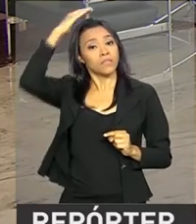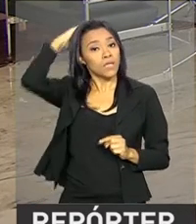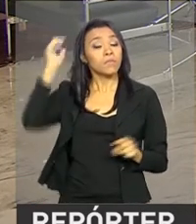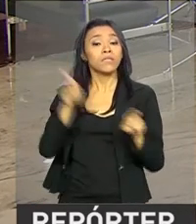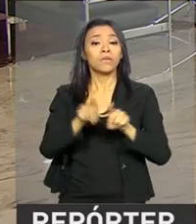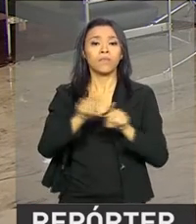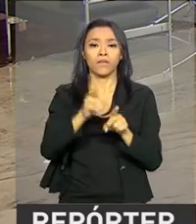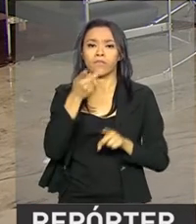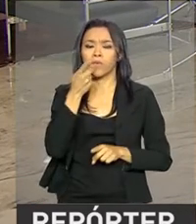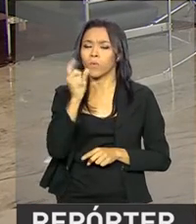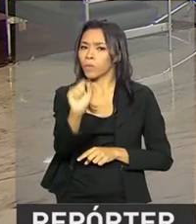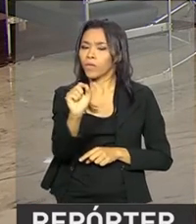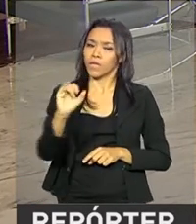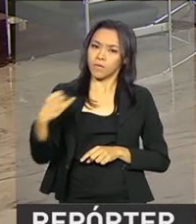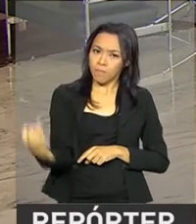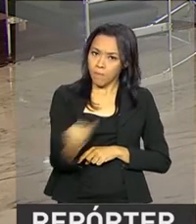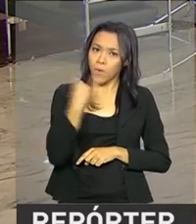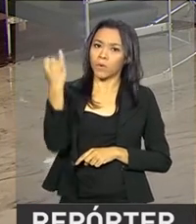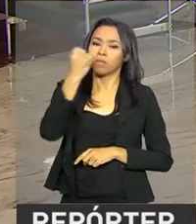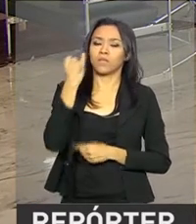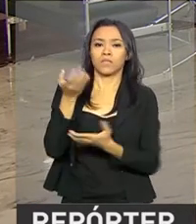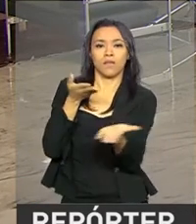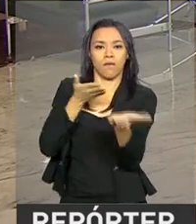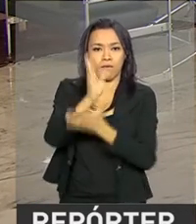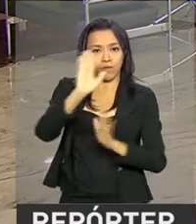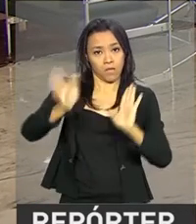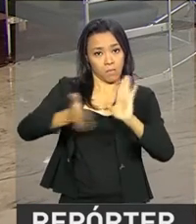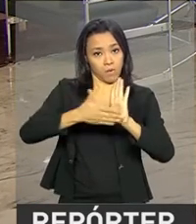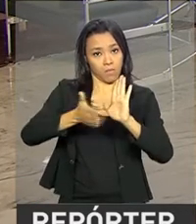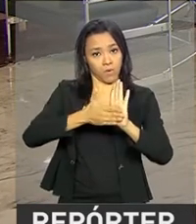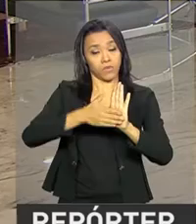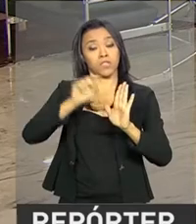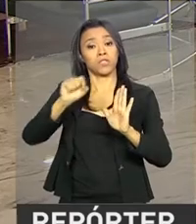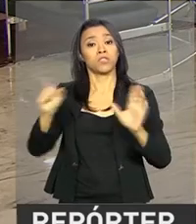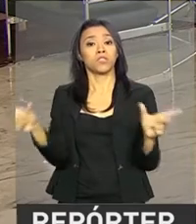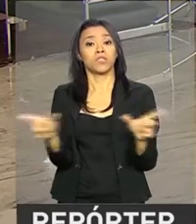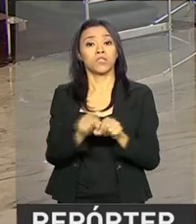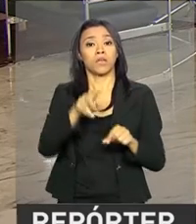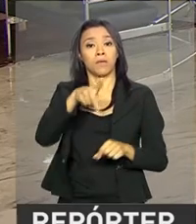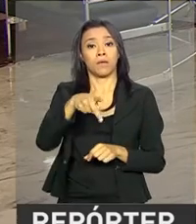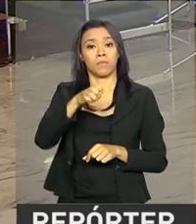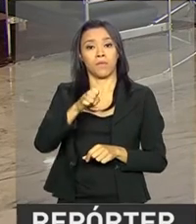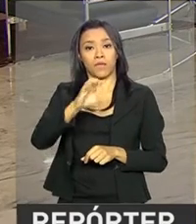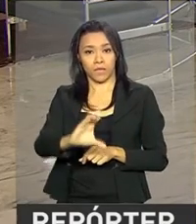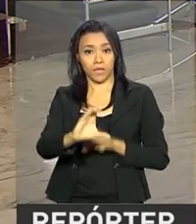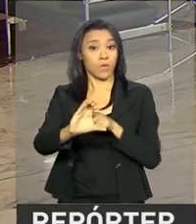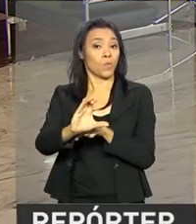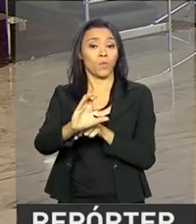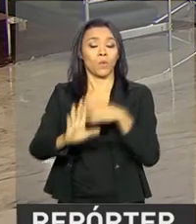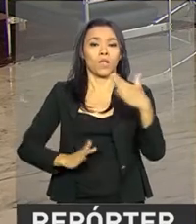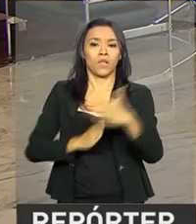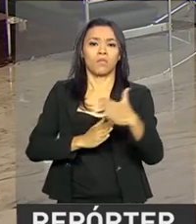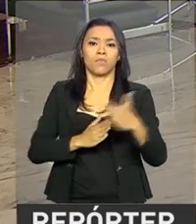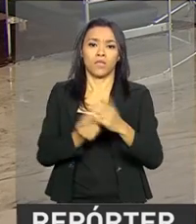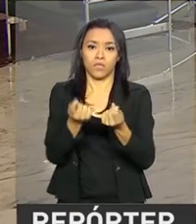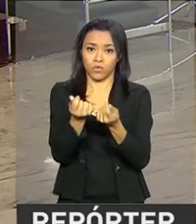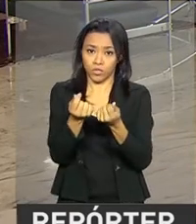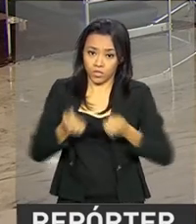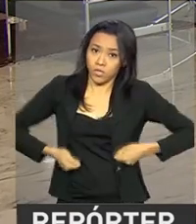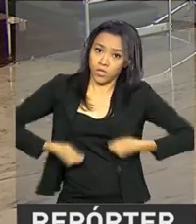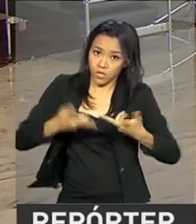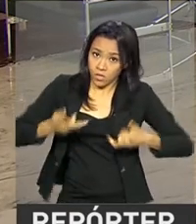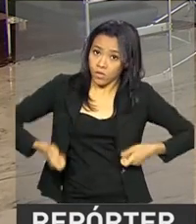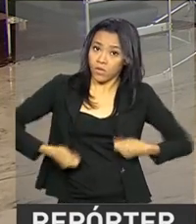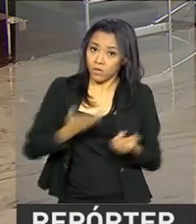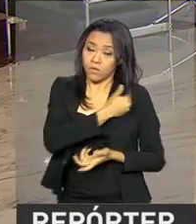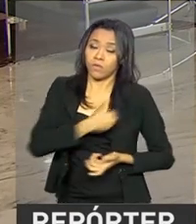sobre a importância da aprovação da proposta de emenda à constituição que coloca um teto para o aumento dos gastos ele disse